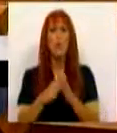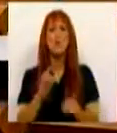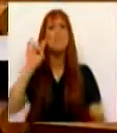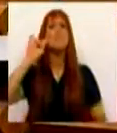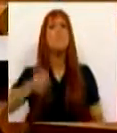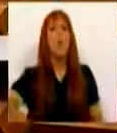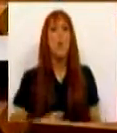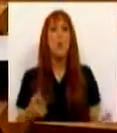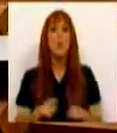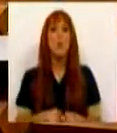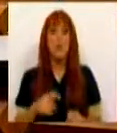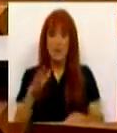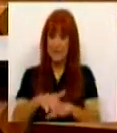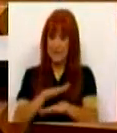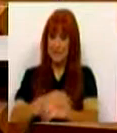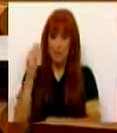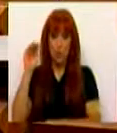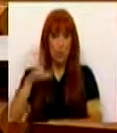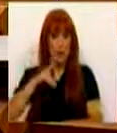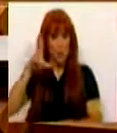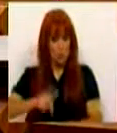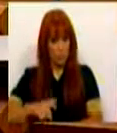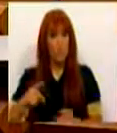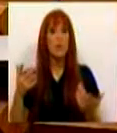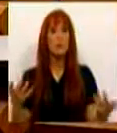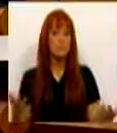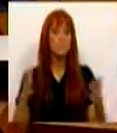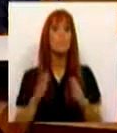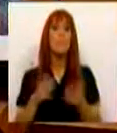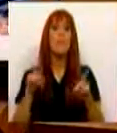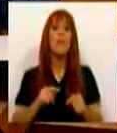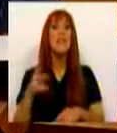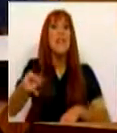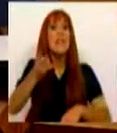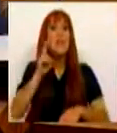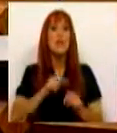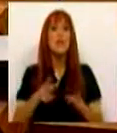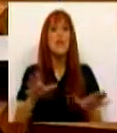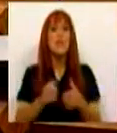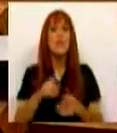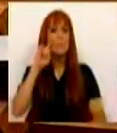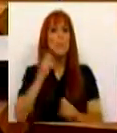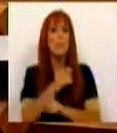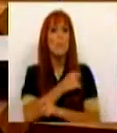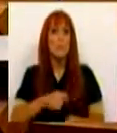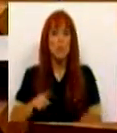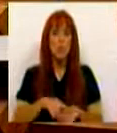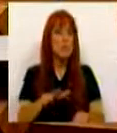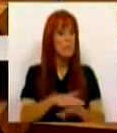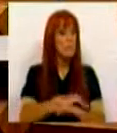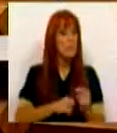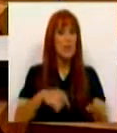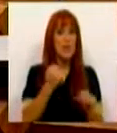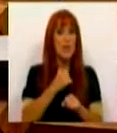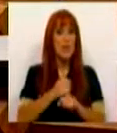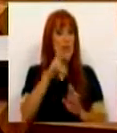saber, que para os administradores do Banco de Portugal e diretores com responsabilidade de supervisão, para os administradores das